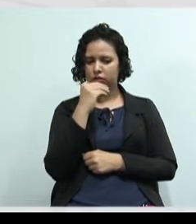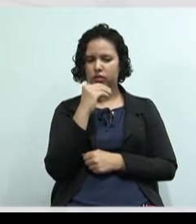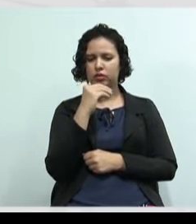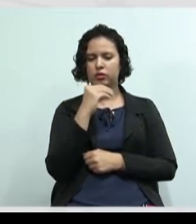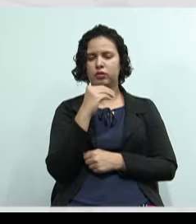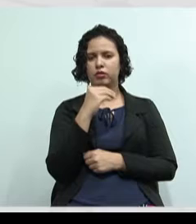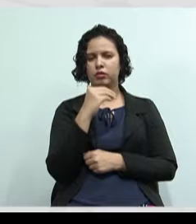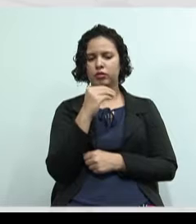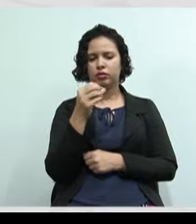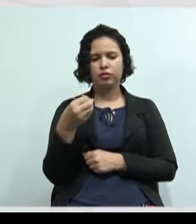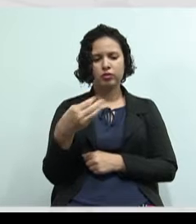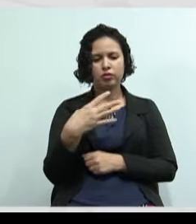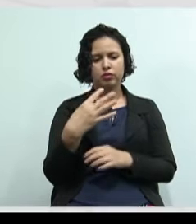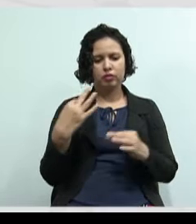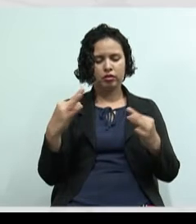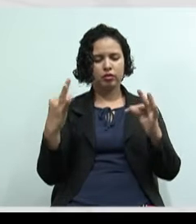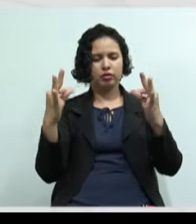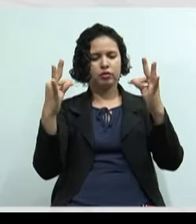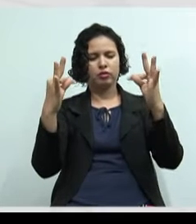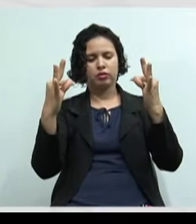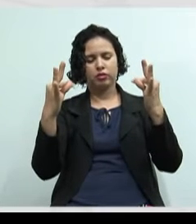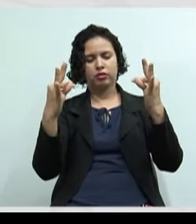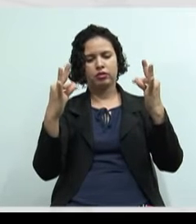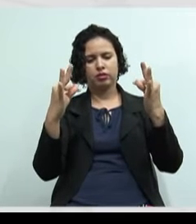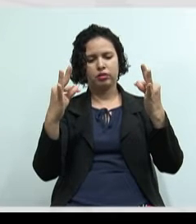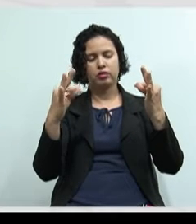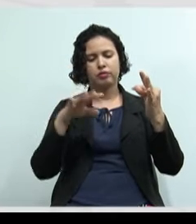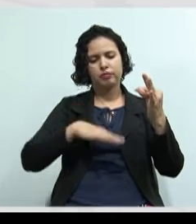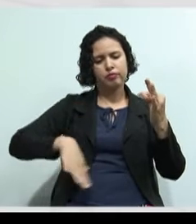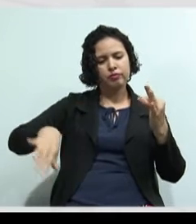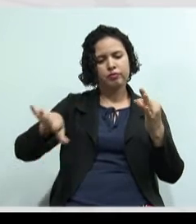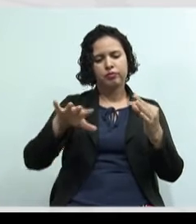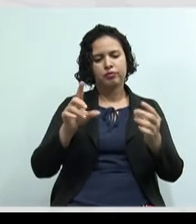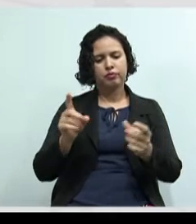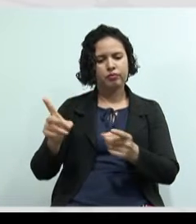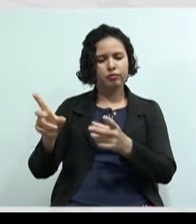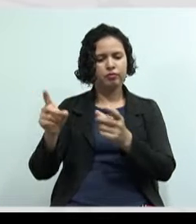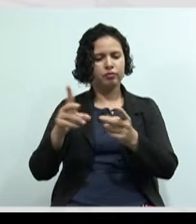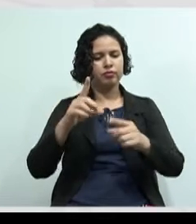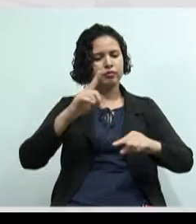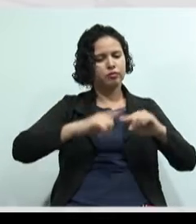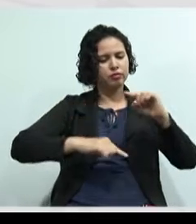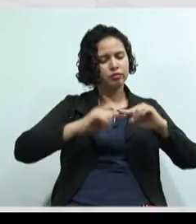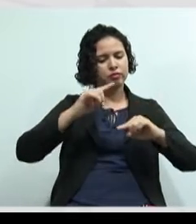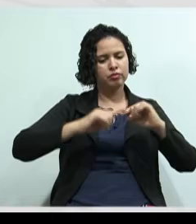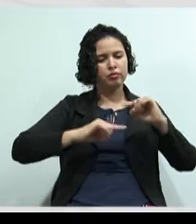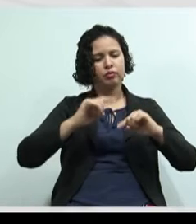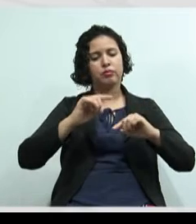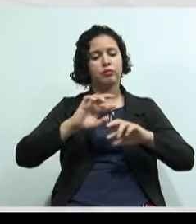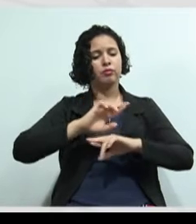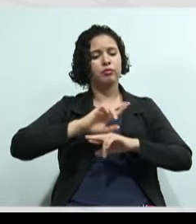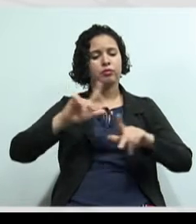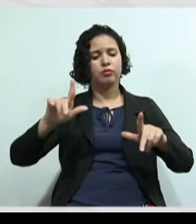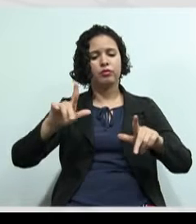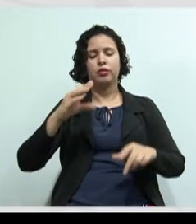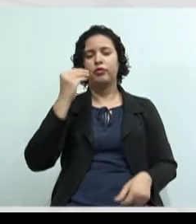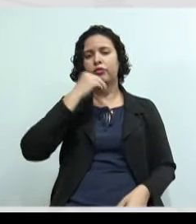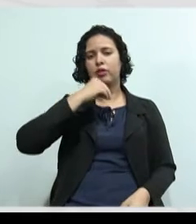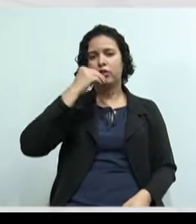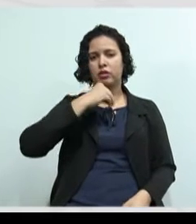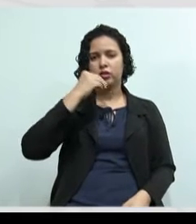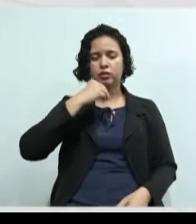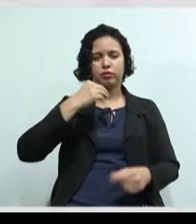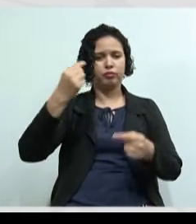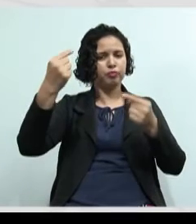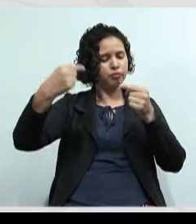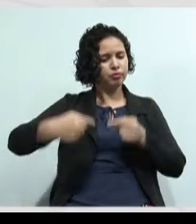ó? Novas tecnologias que vão surgindo no mercado, produto ou serviço com diferencial, fraca